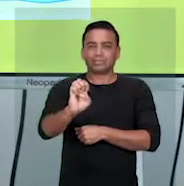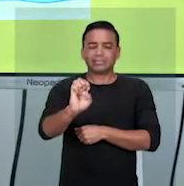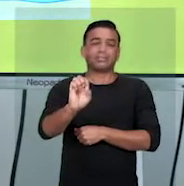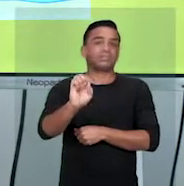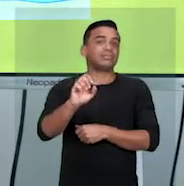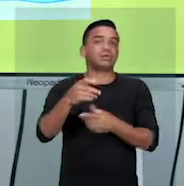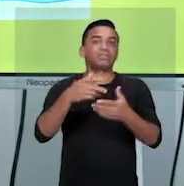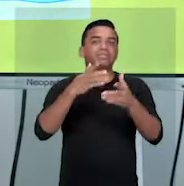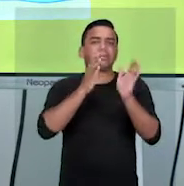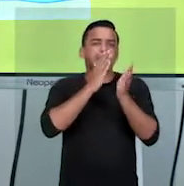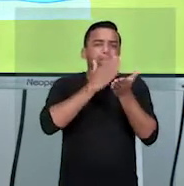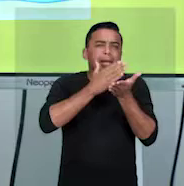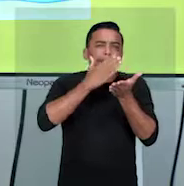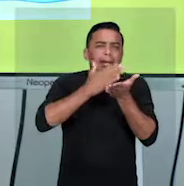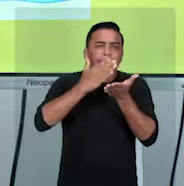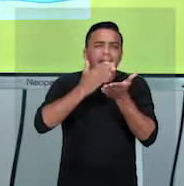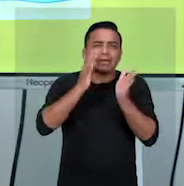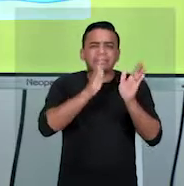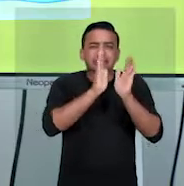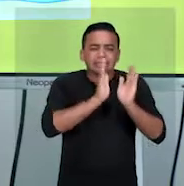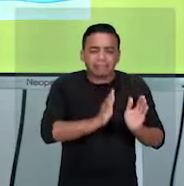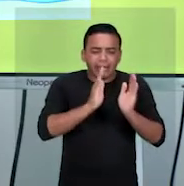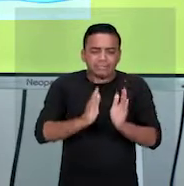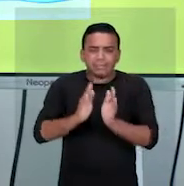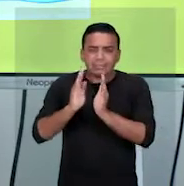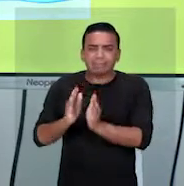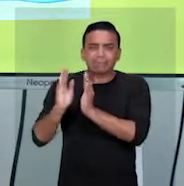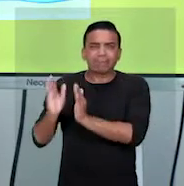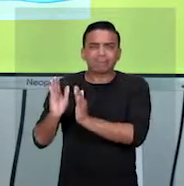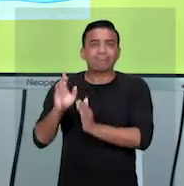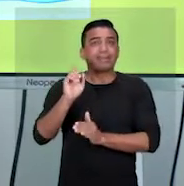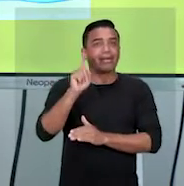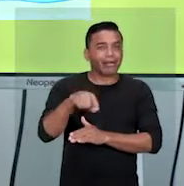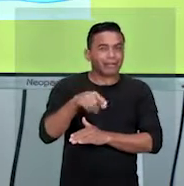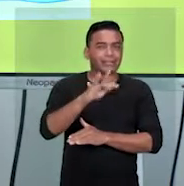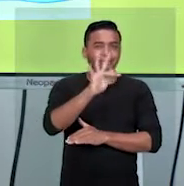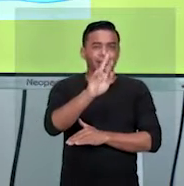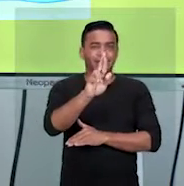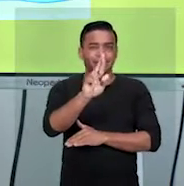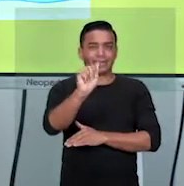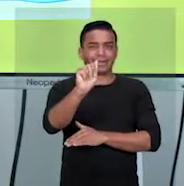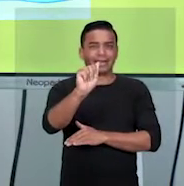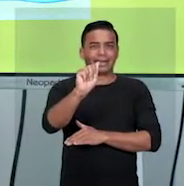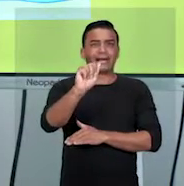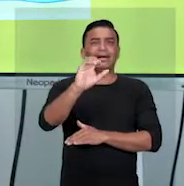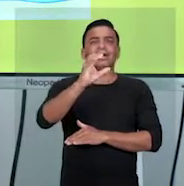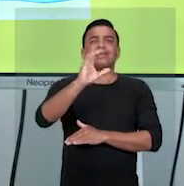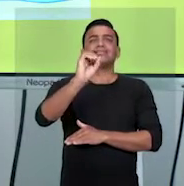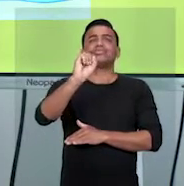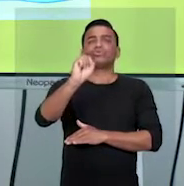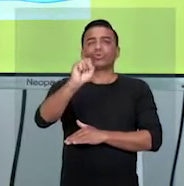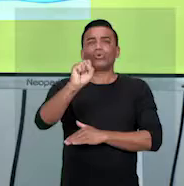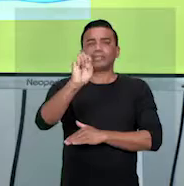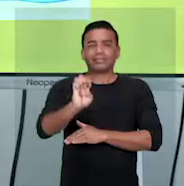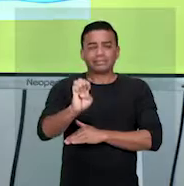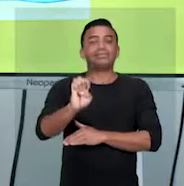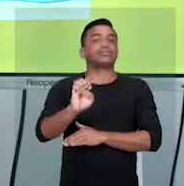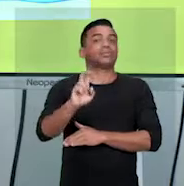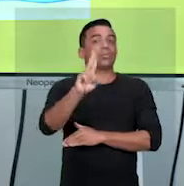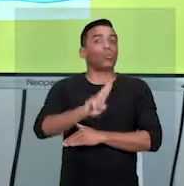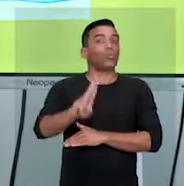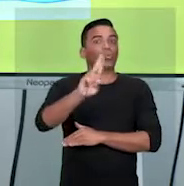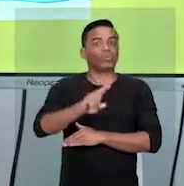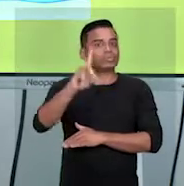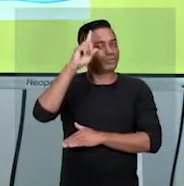em frações diferentes. E é justamente essas frações que nós recolhemos e usamos no nosso